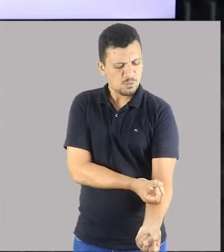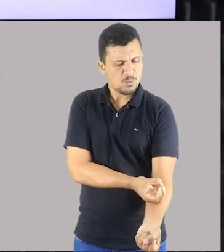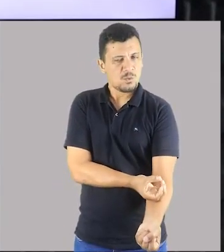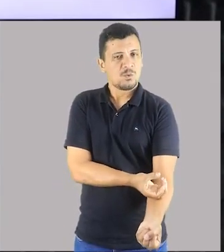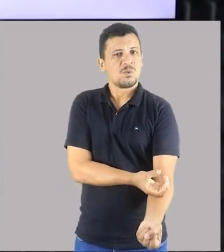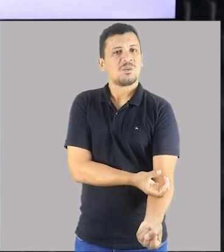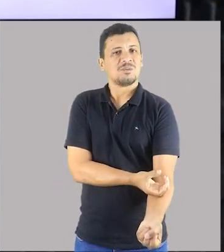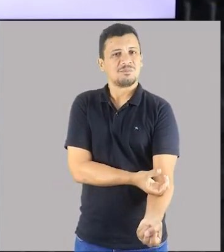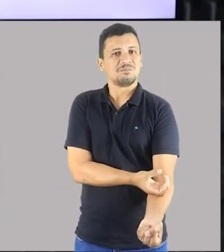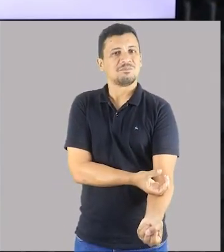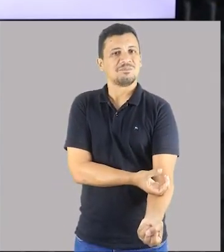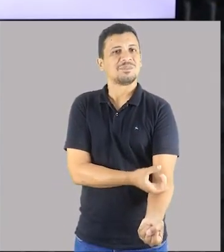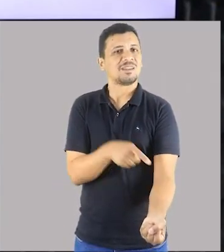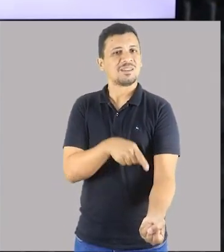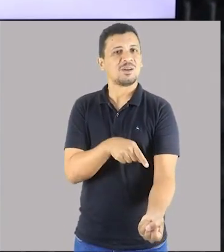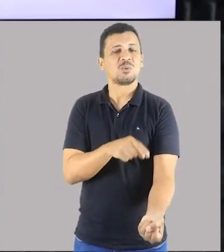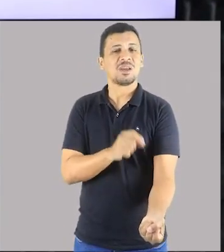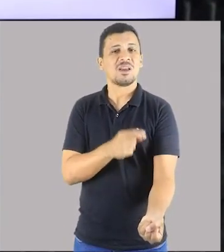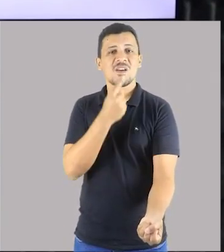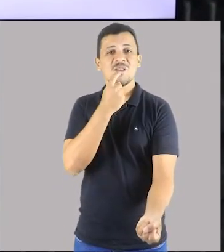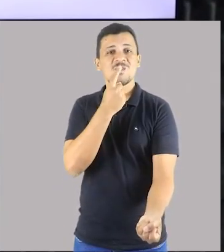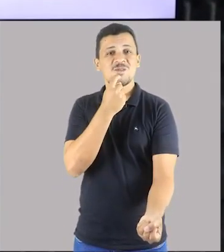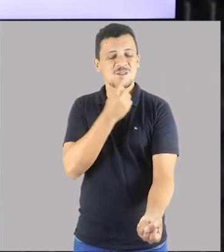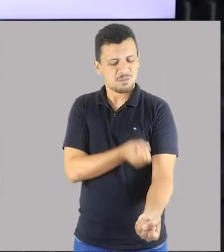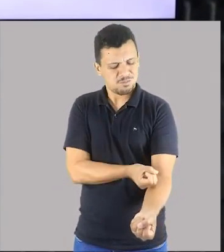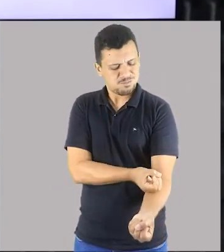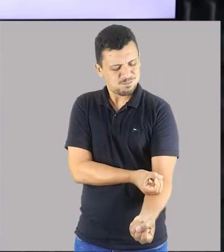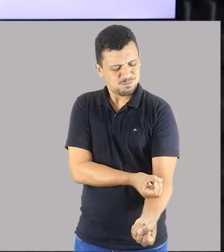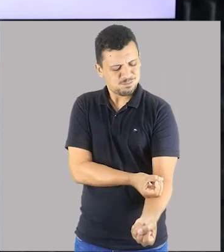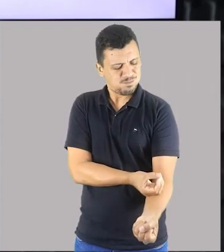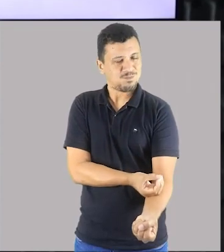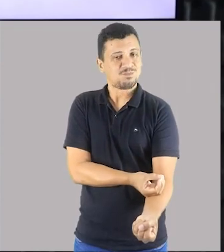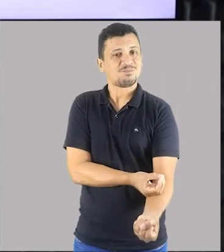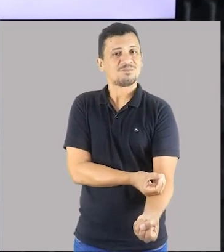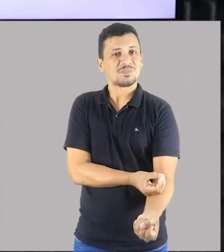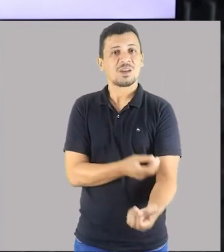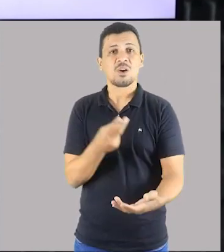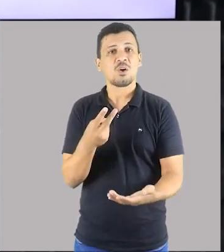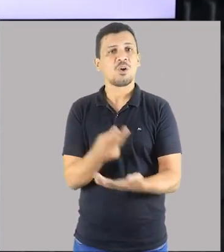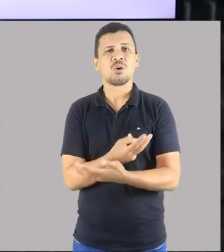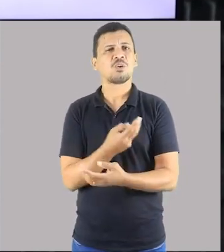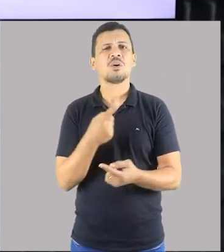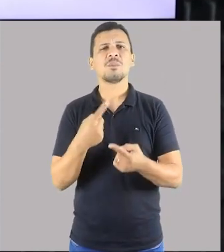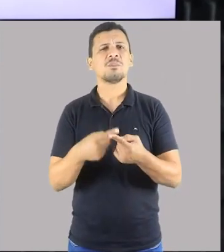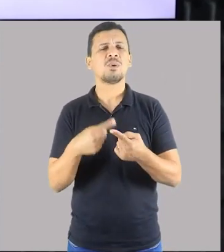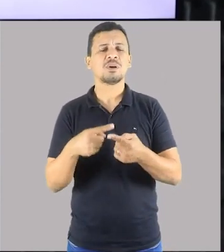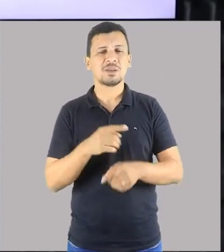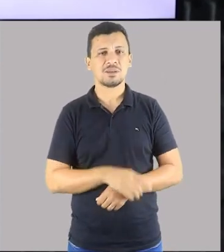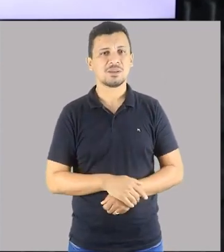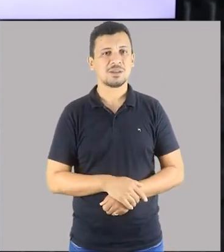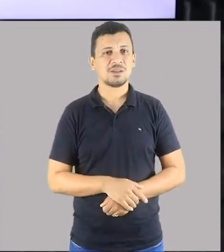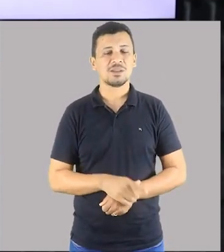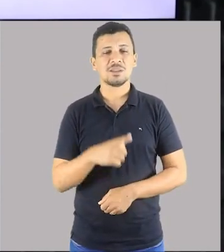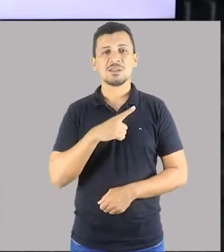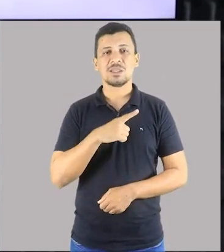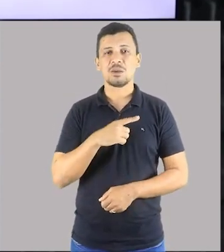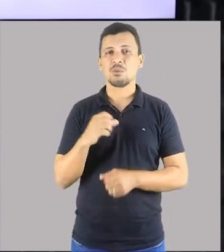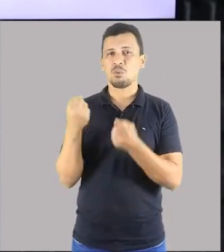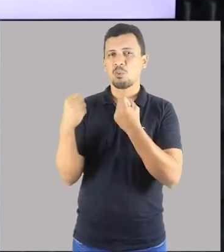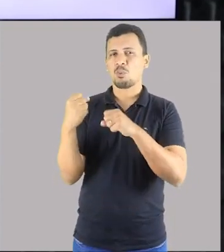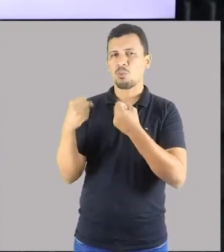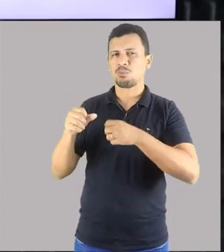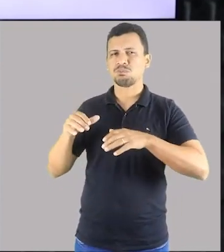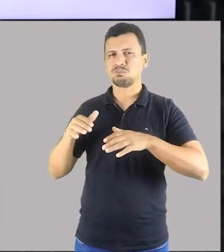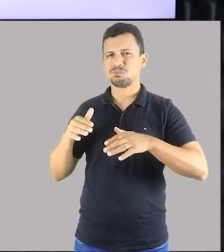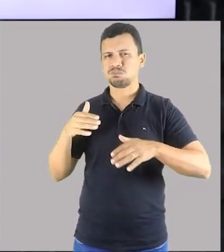aumentar a capacidade dos vasos sanguíneos se dilatarem. Isso ocorre por quê? Porque a musculatura, quando está em movimento, ela